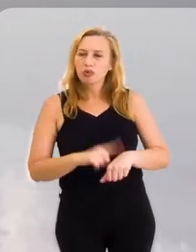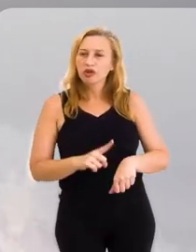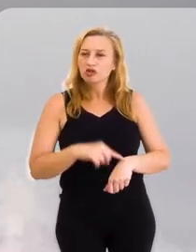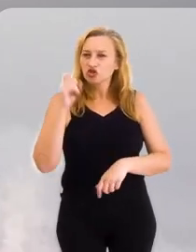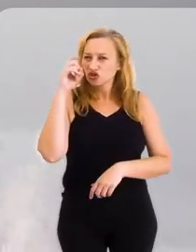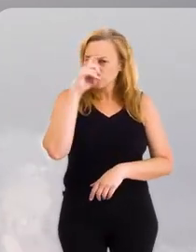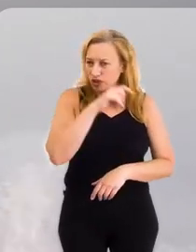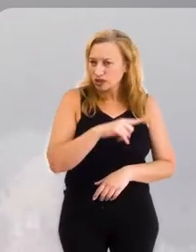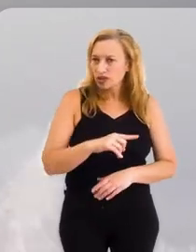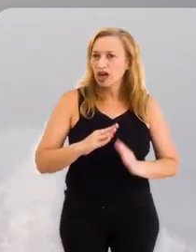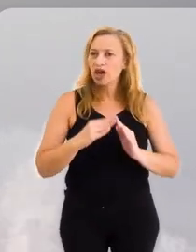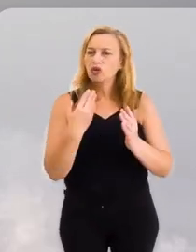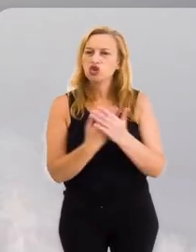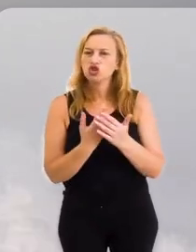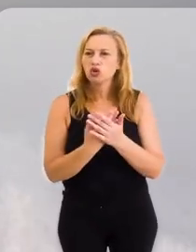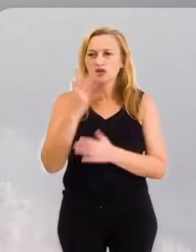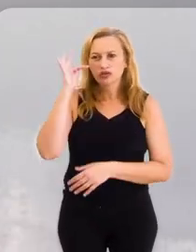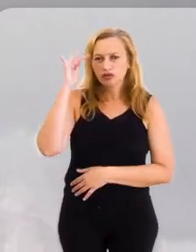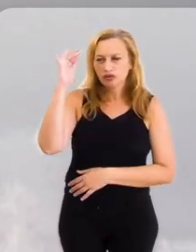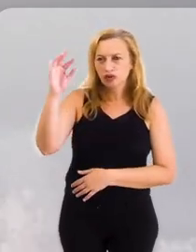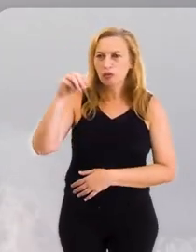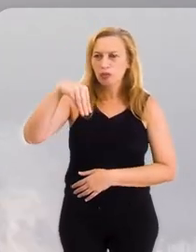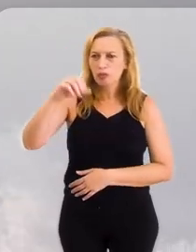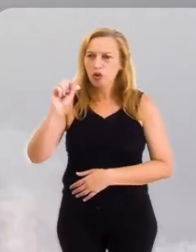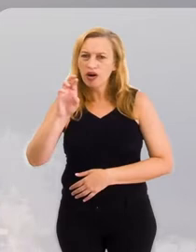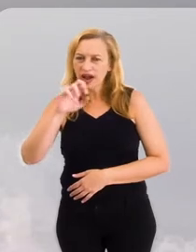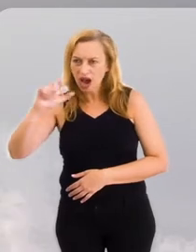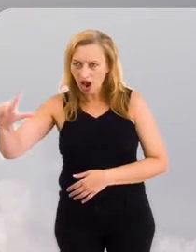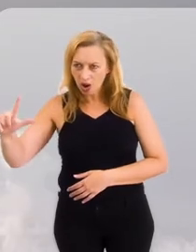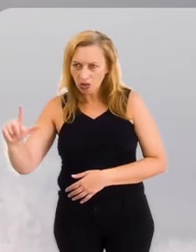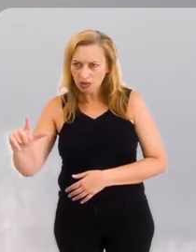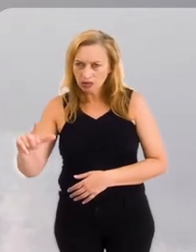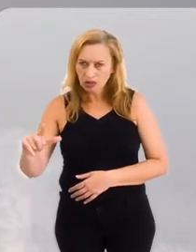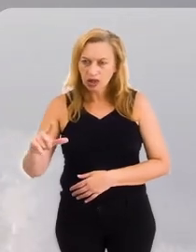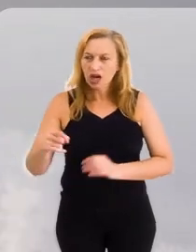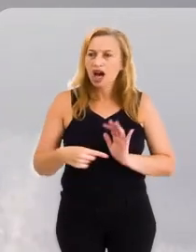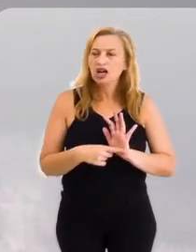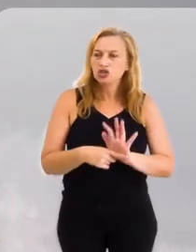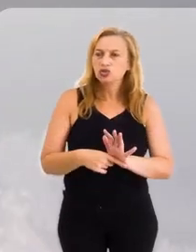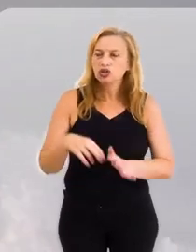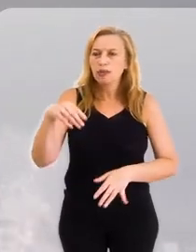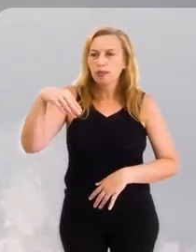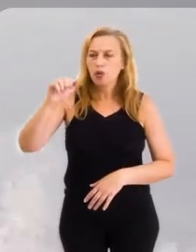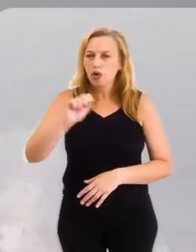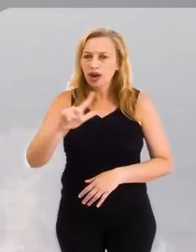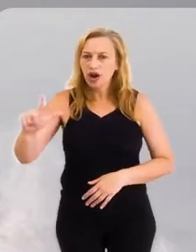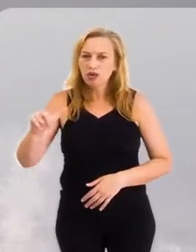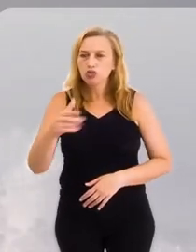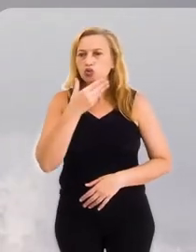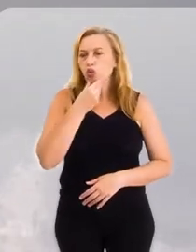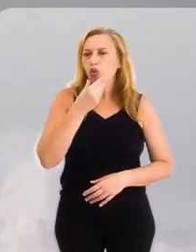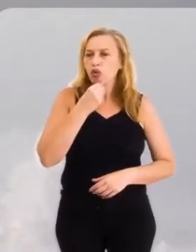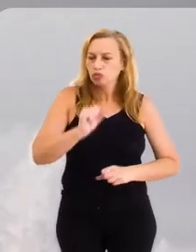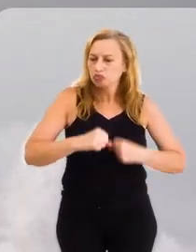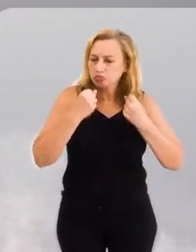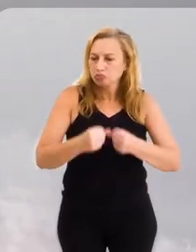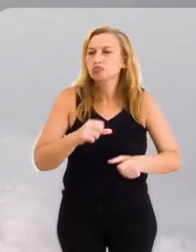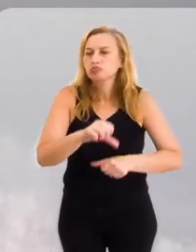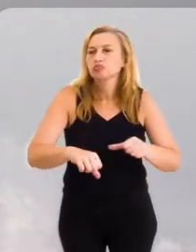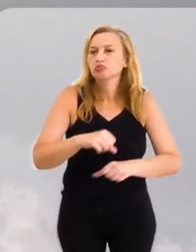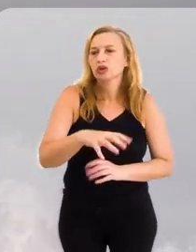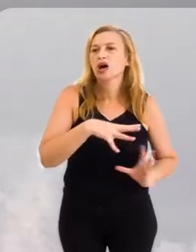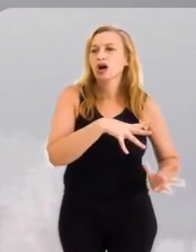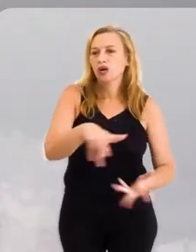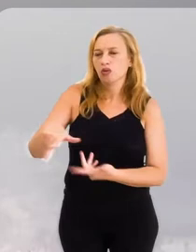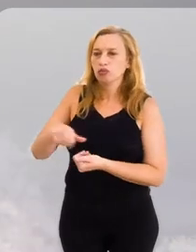momentos de dificuldade e ela é uma escola de filosofia moral conta muito sobre a recuperação moral do homem o poder que ele tem que